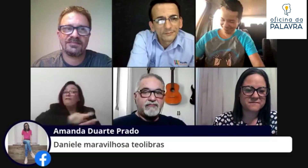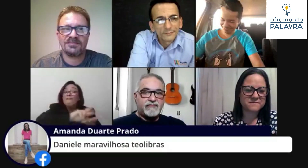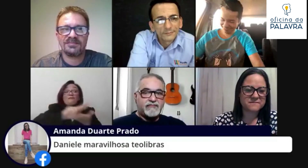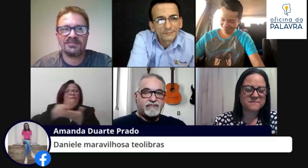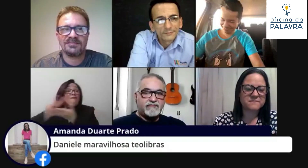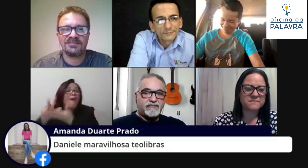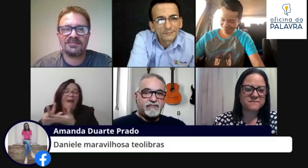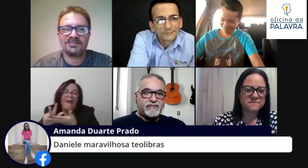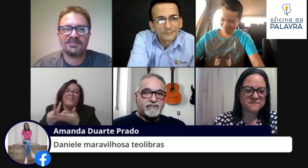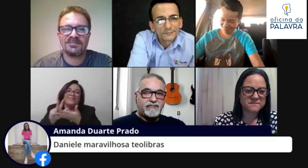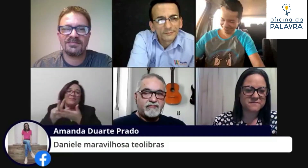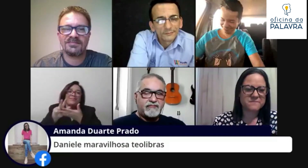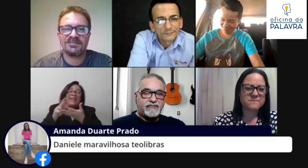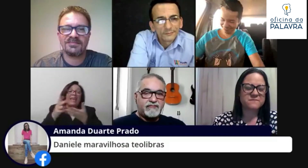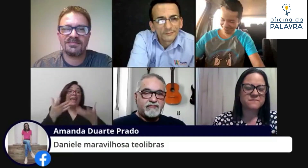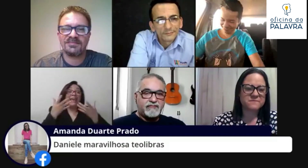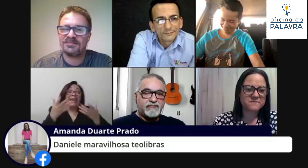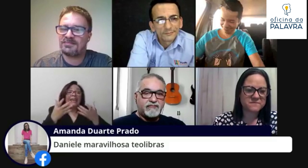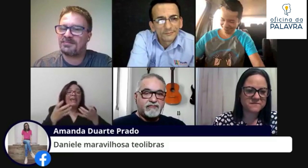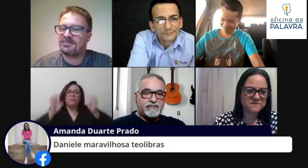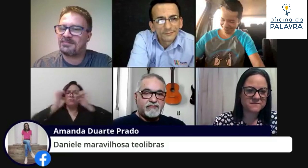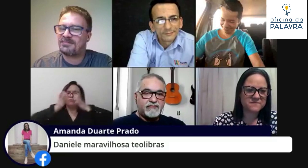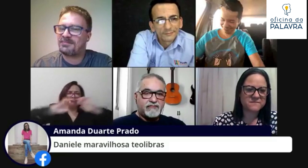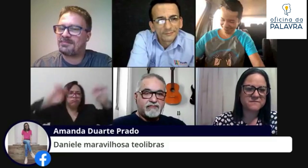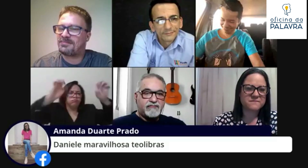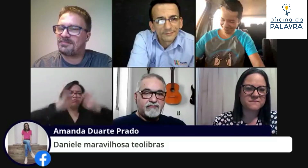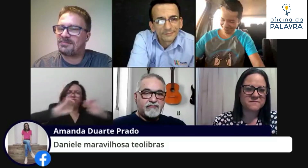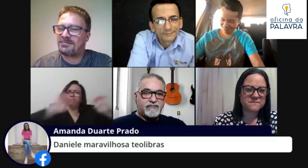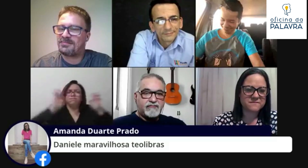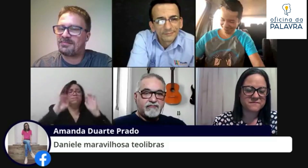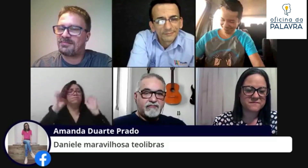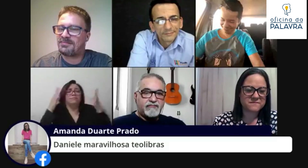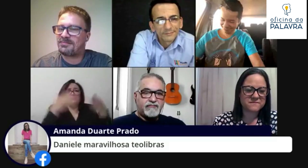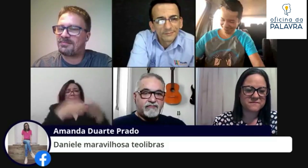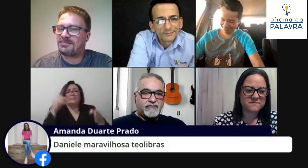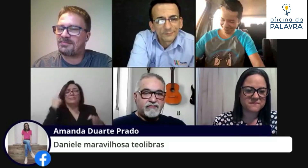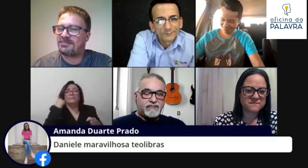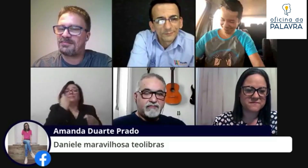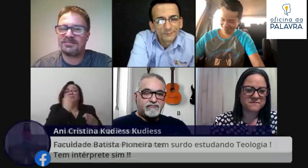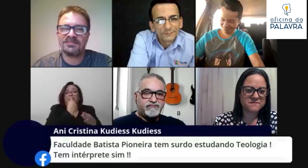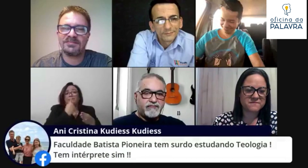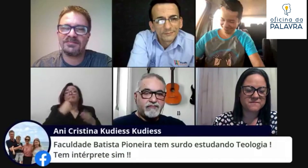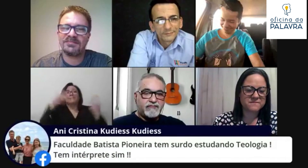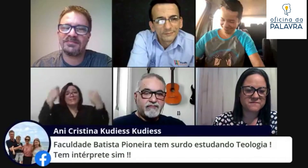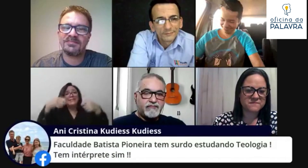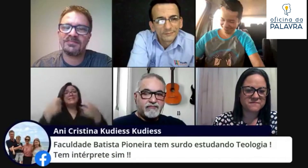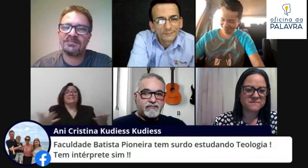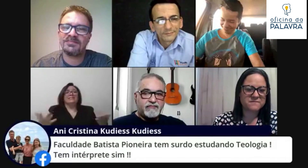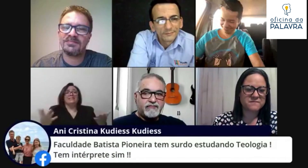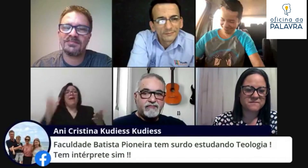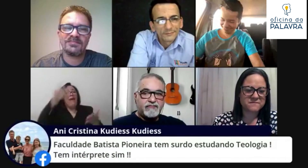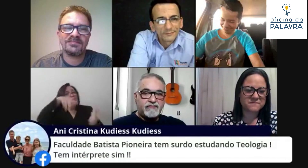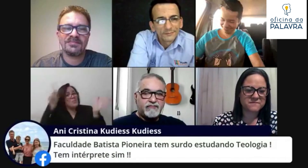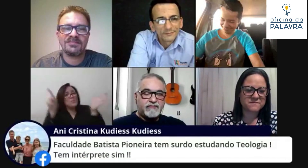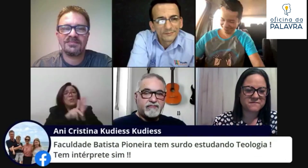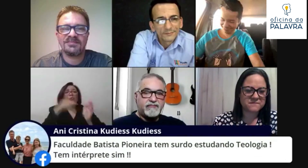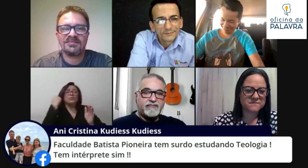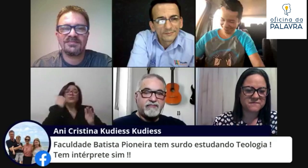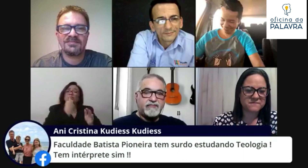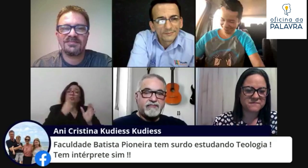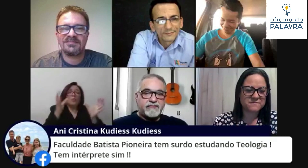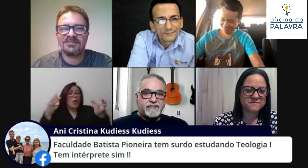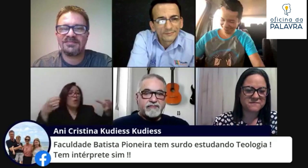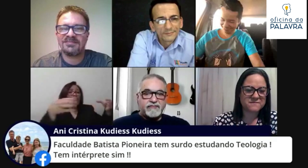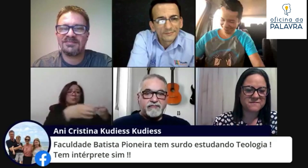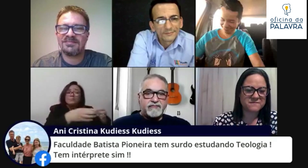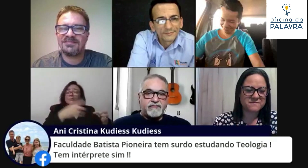desejosas por levar a mensagem, a palavra de Deus na língua do surdo, para o surdo, ou para a comunidade